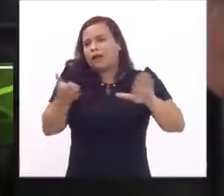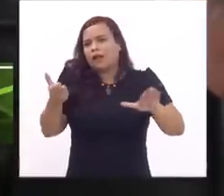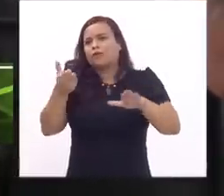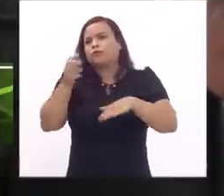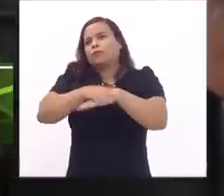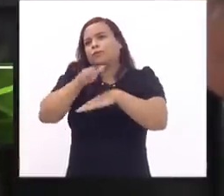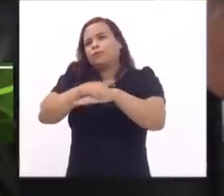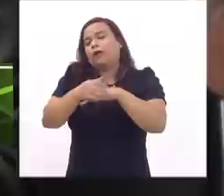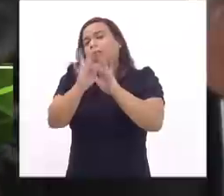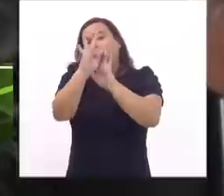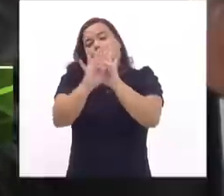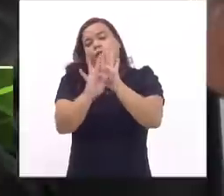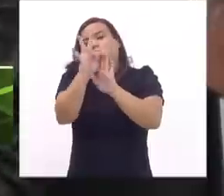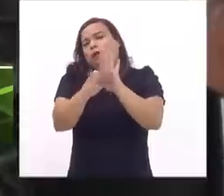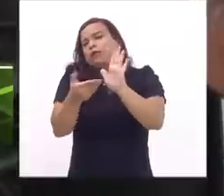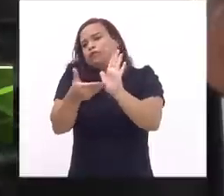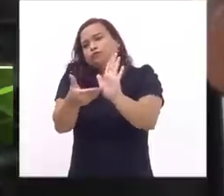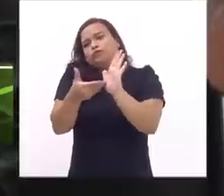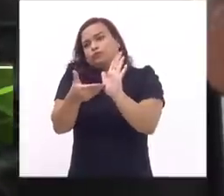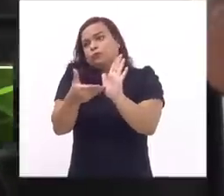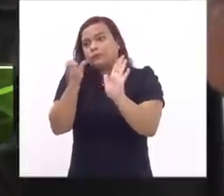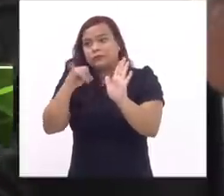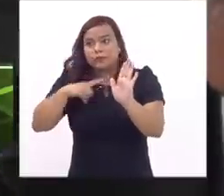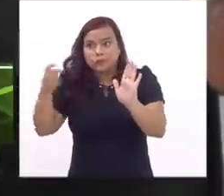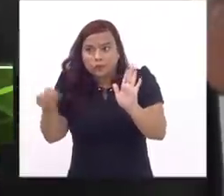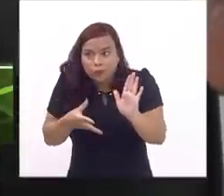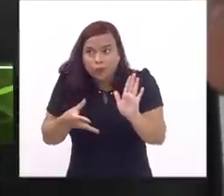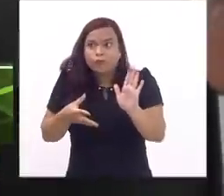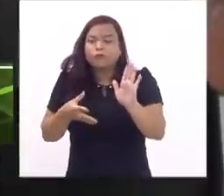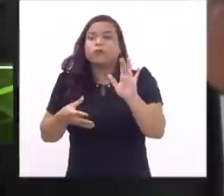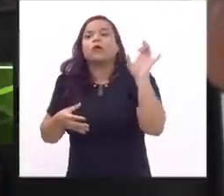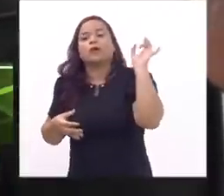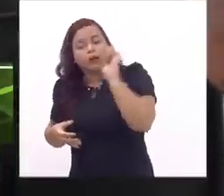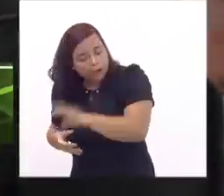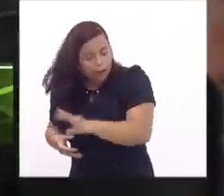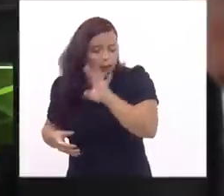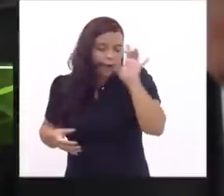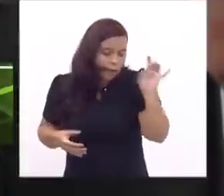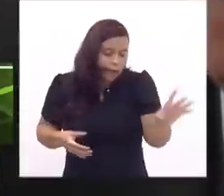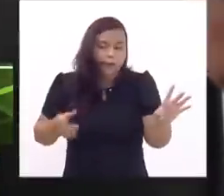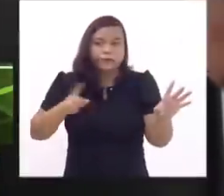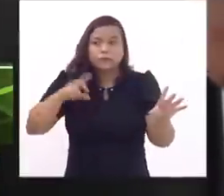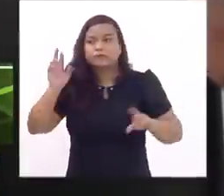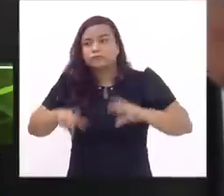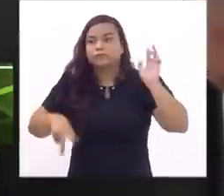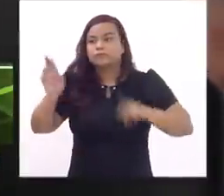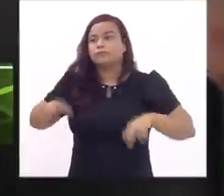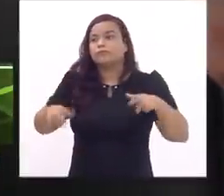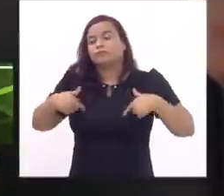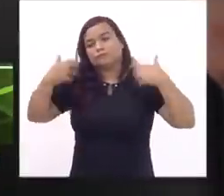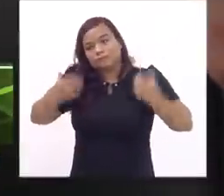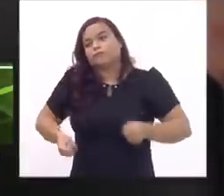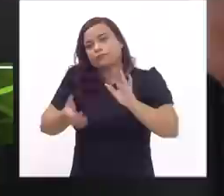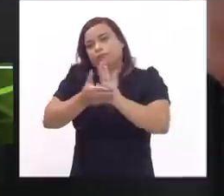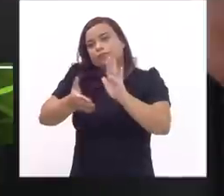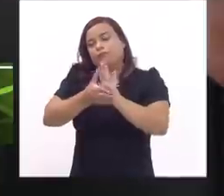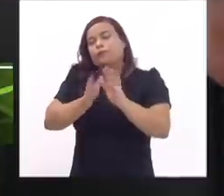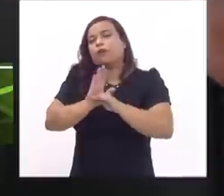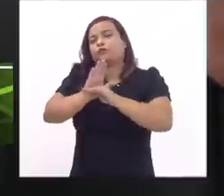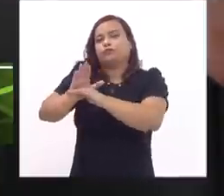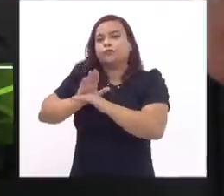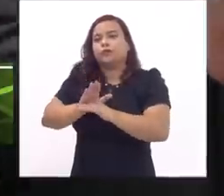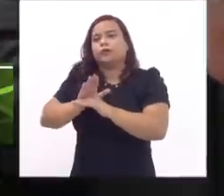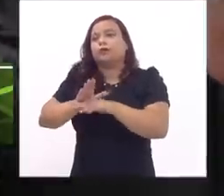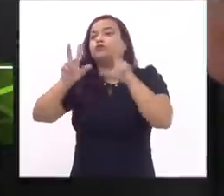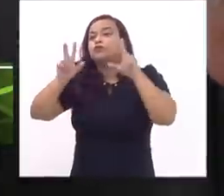proposto. Se a gente está propondo um novo texto, em cada texto me propõe a colaborar, ajudar. Assim foi feito, por exemplo, no texto do